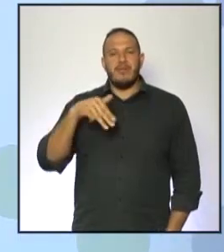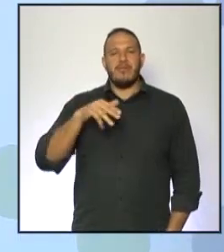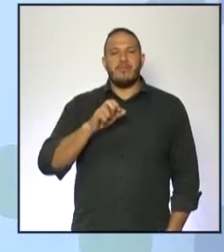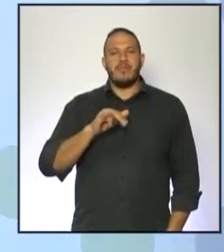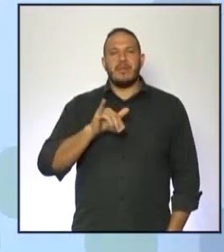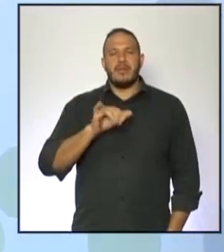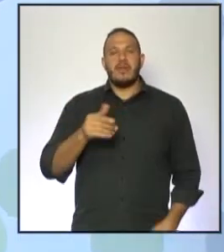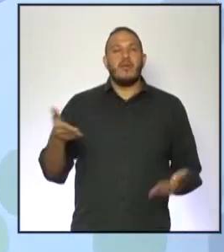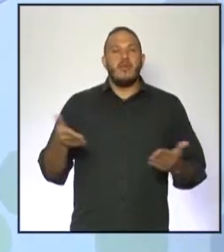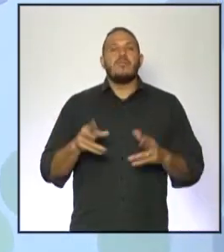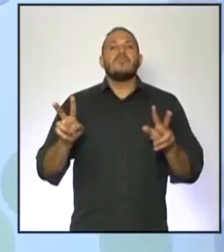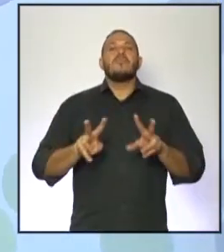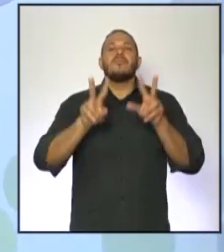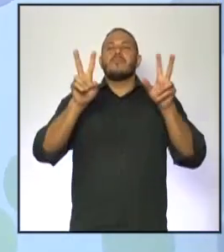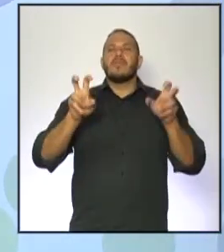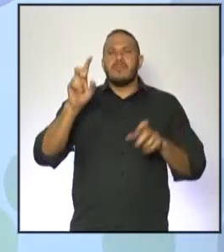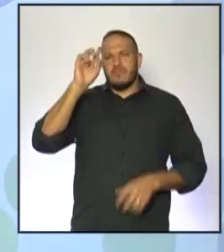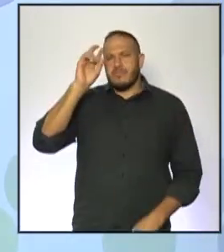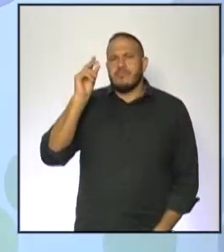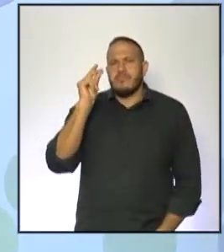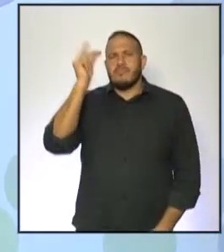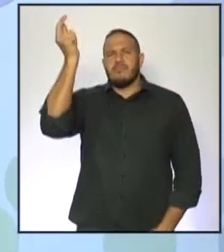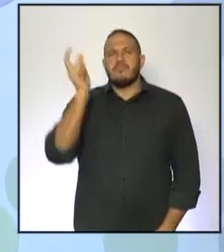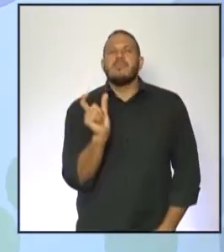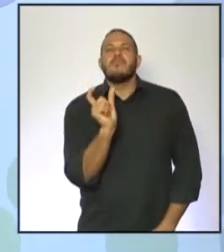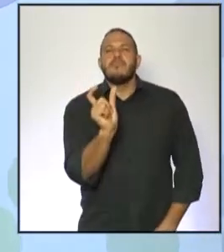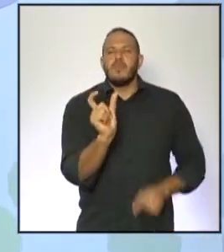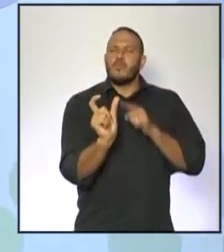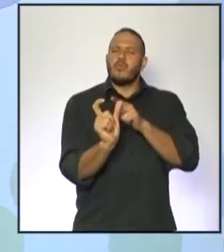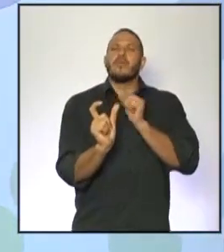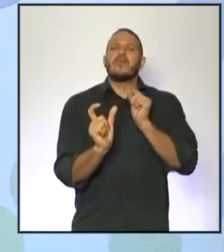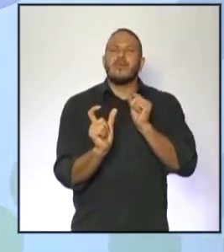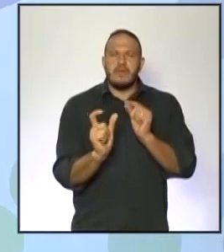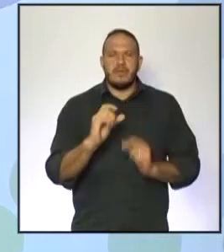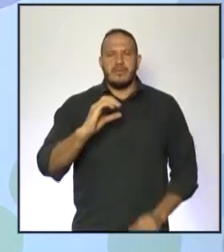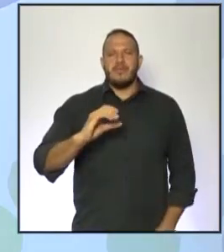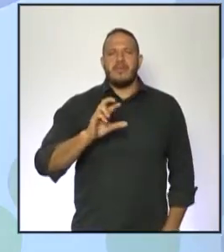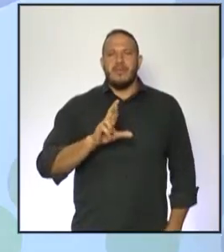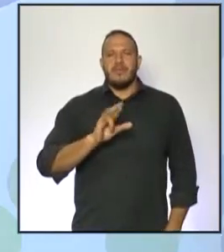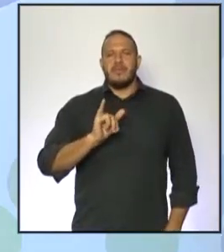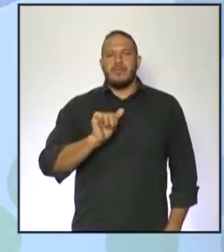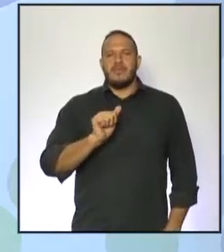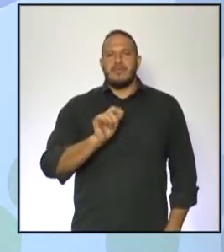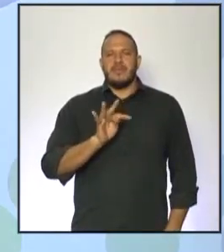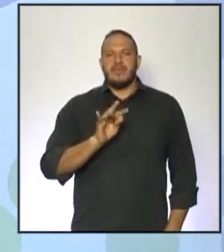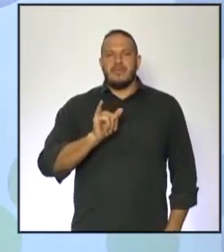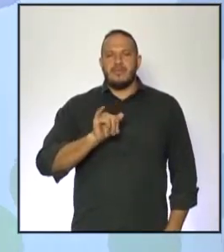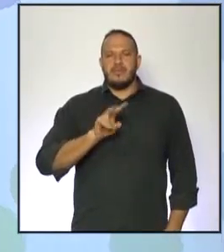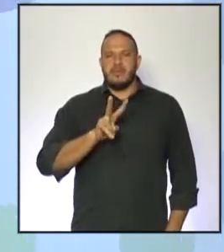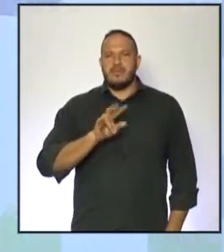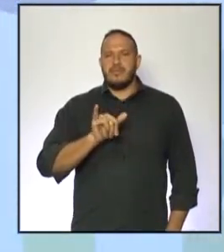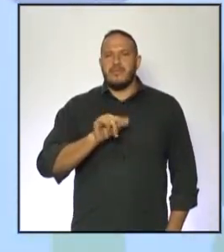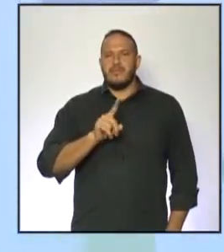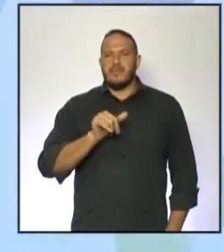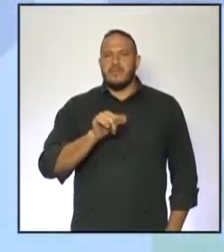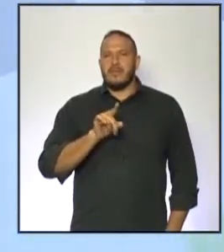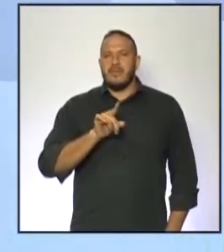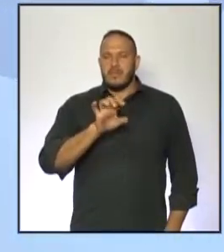parou para pensar no significado dessa palavra? A criatividade envolve inventividade,